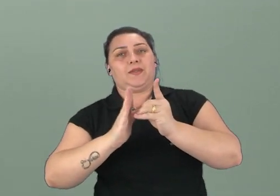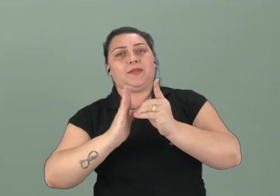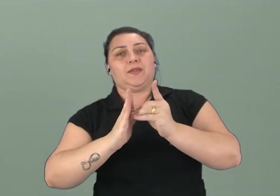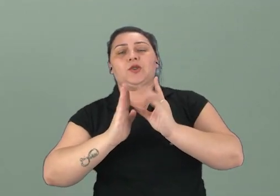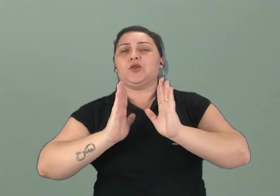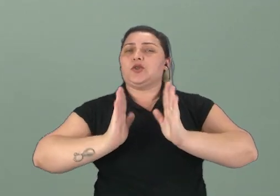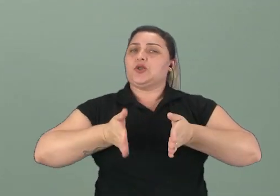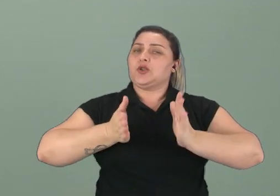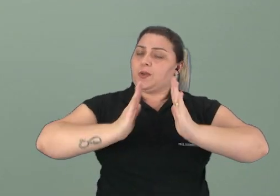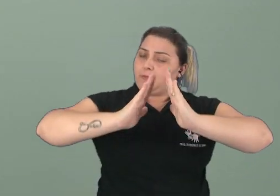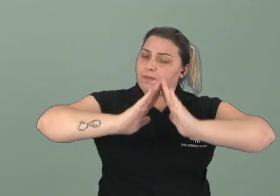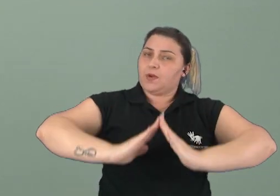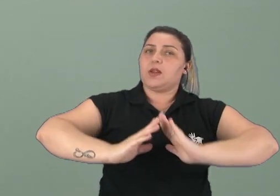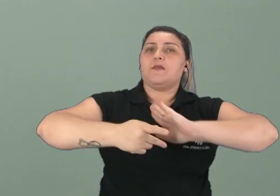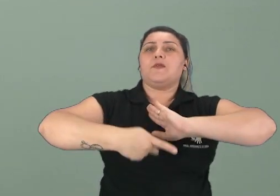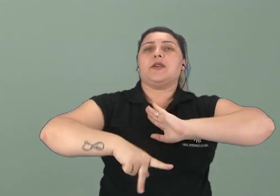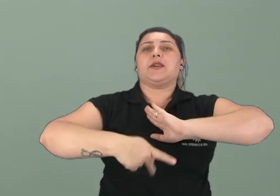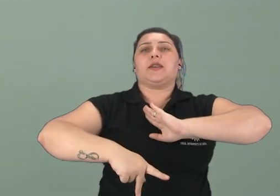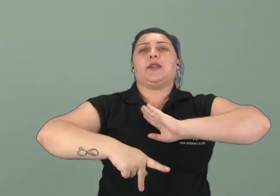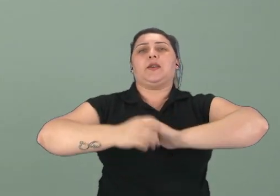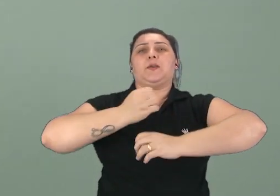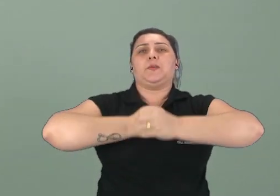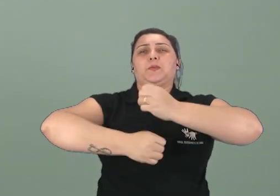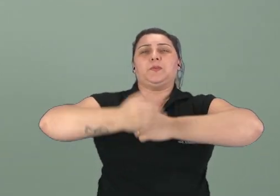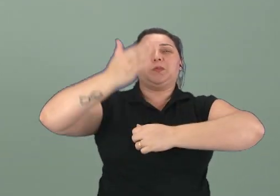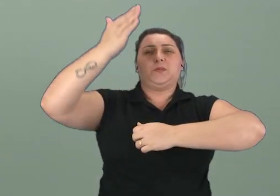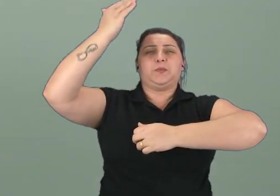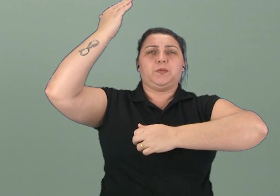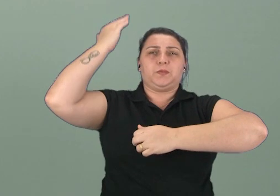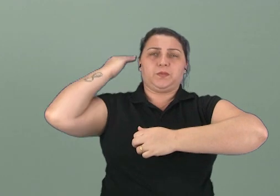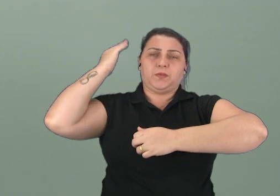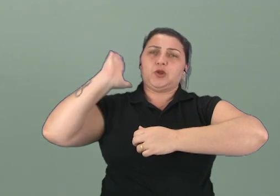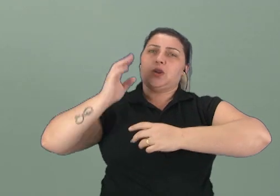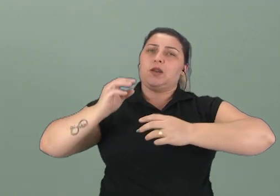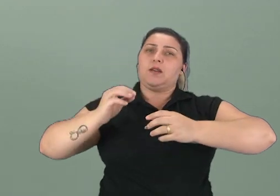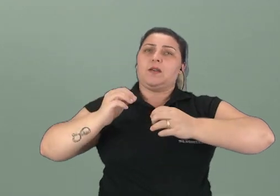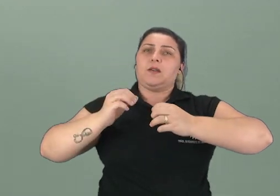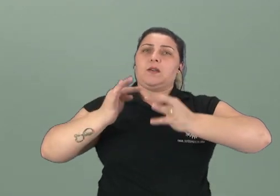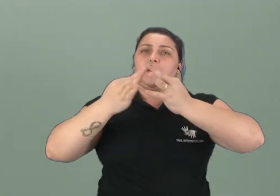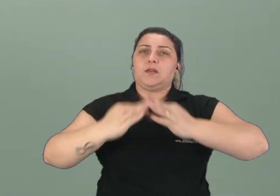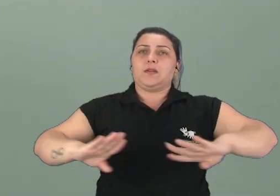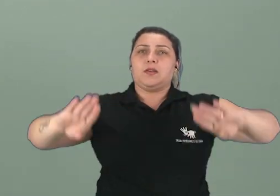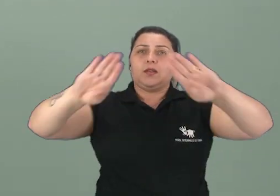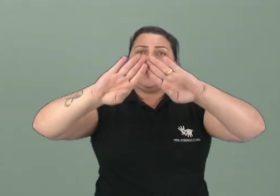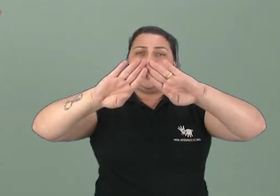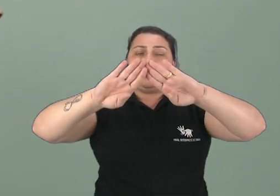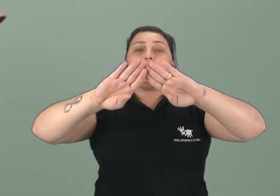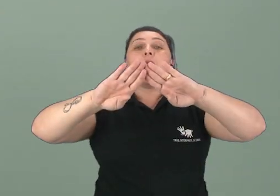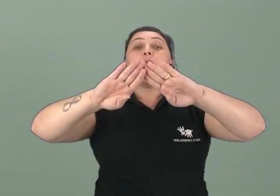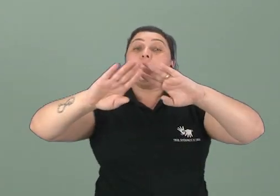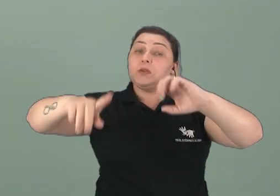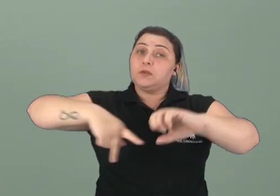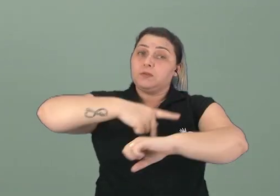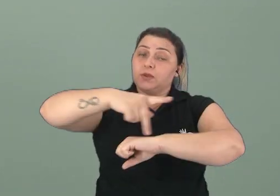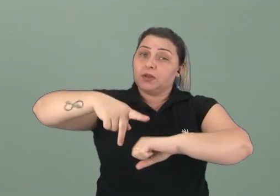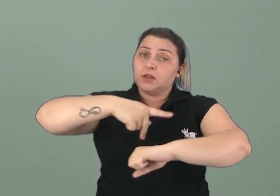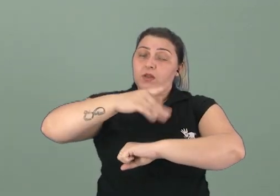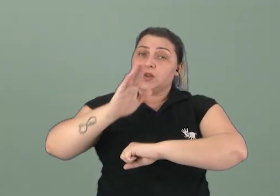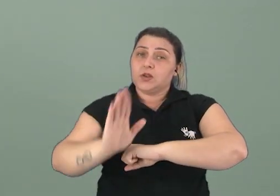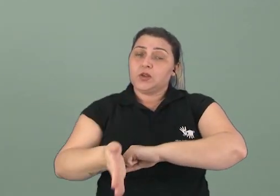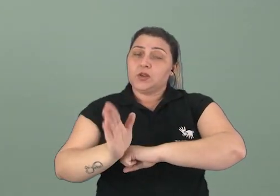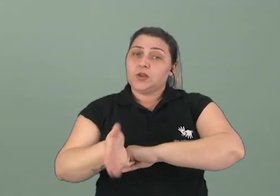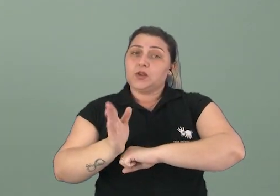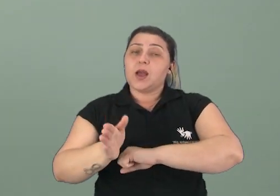Eles já habitavam aqui, havia algumas tribos que já habitavam aqui. Porém, quando os países já